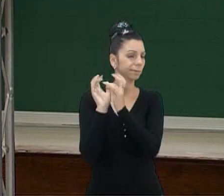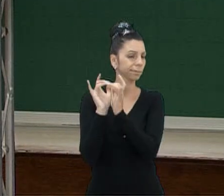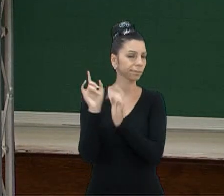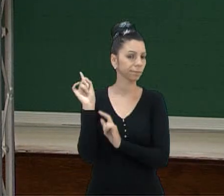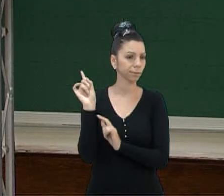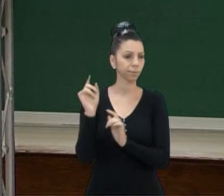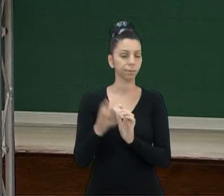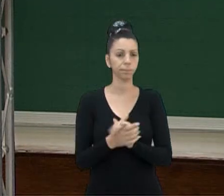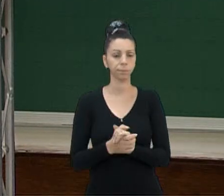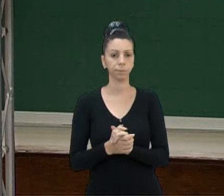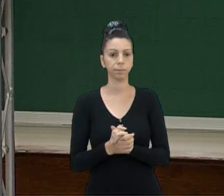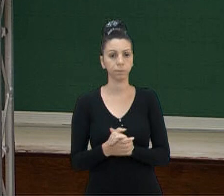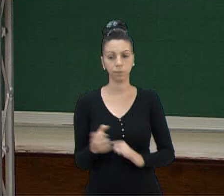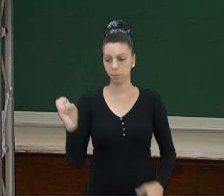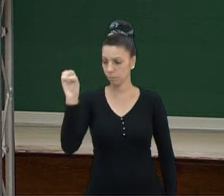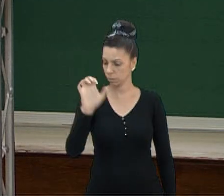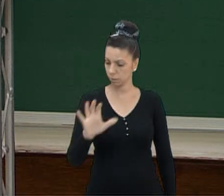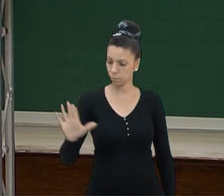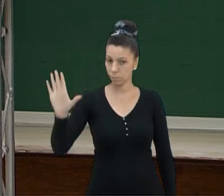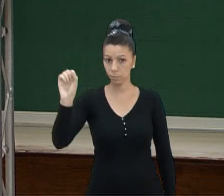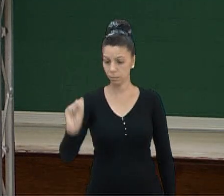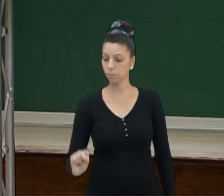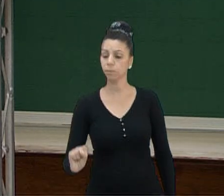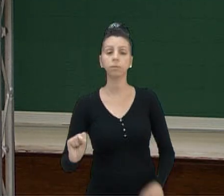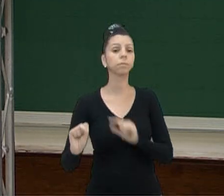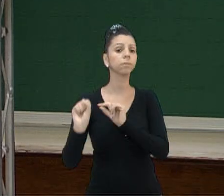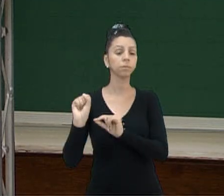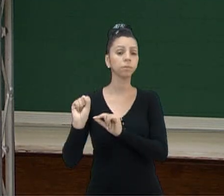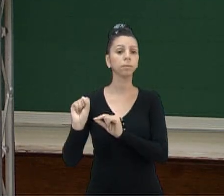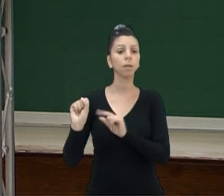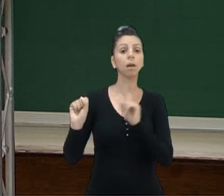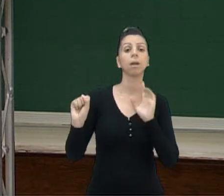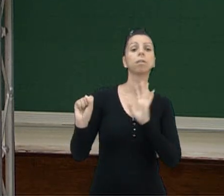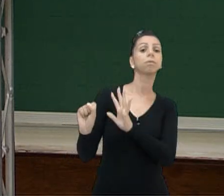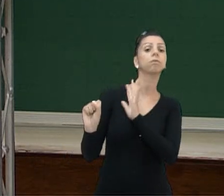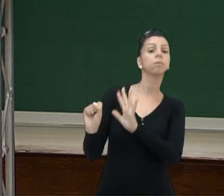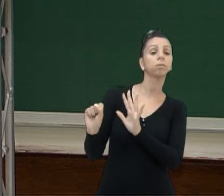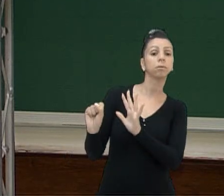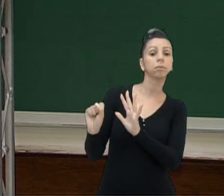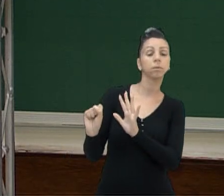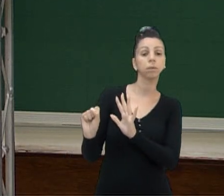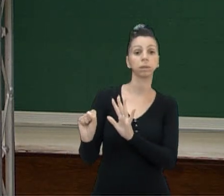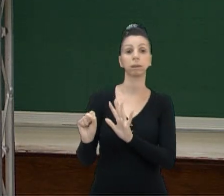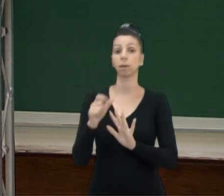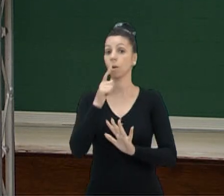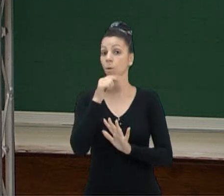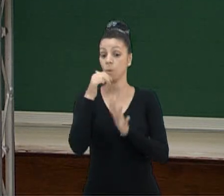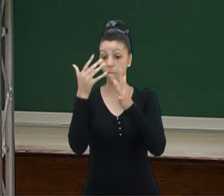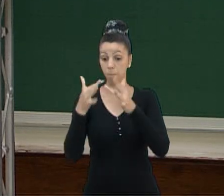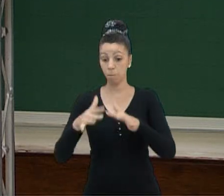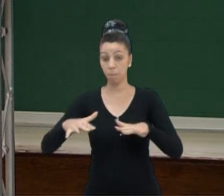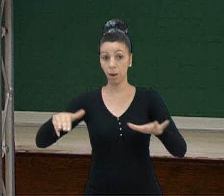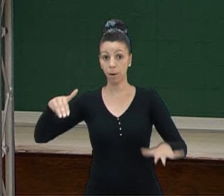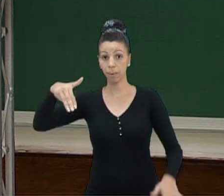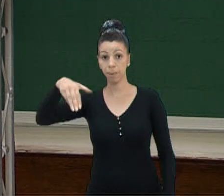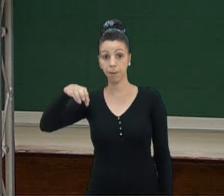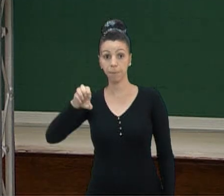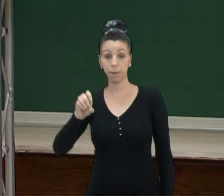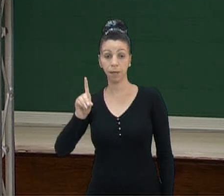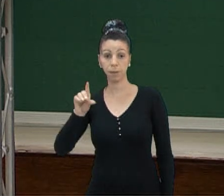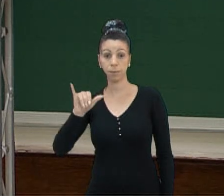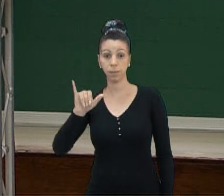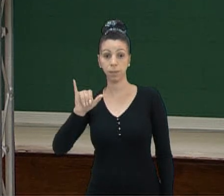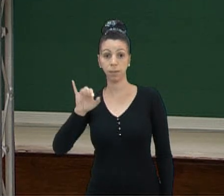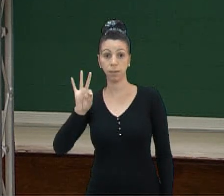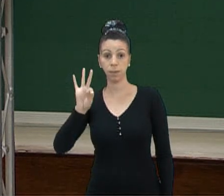aqui. Europa do Sul. A porção sul é influenciada por quem? Mar Mediterrâneo. Então, só isso